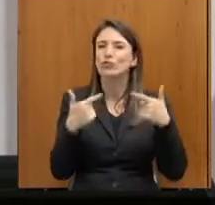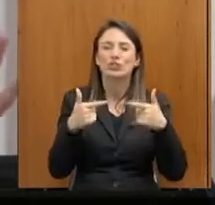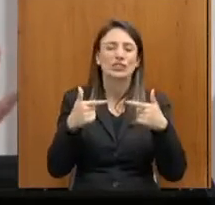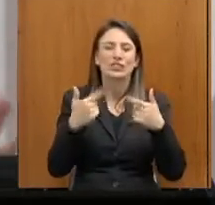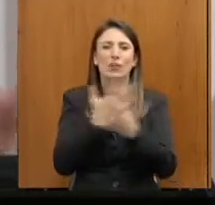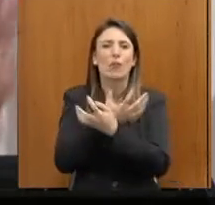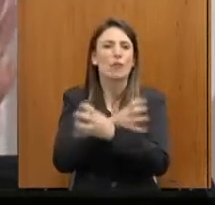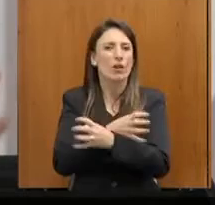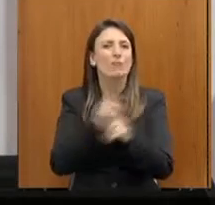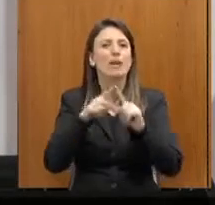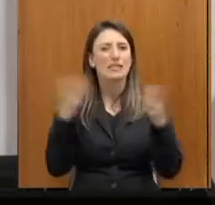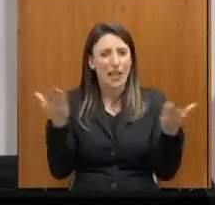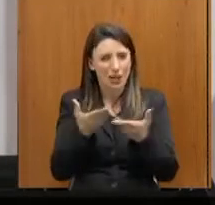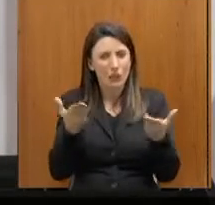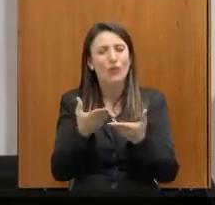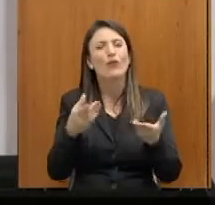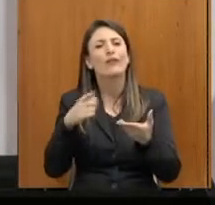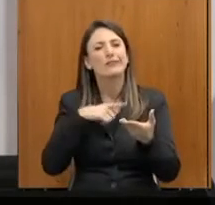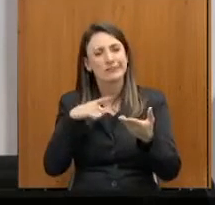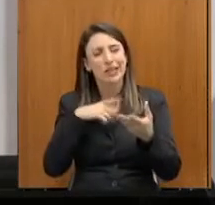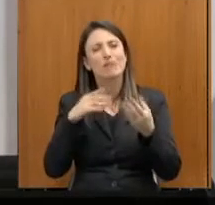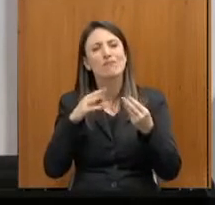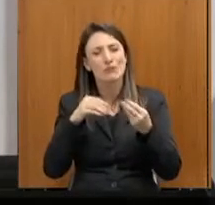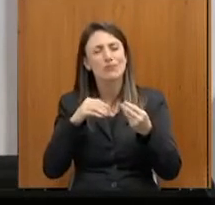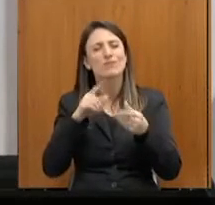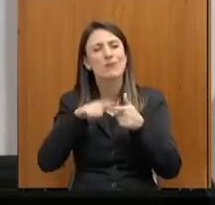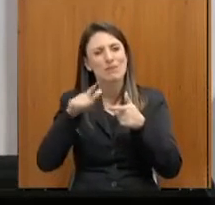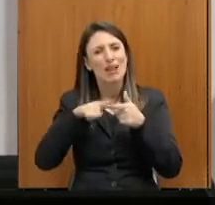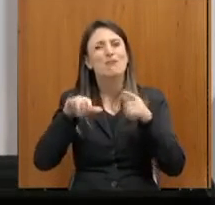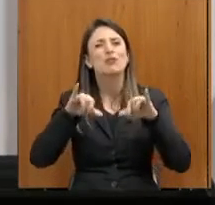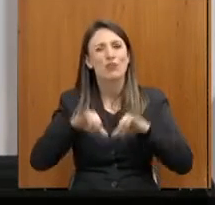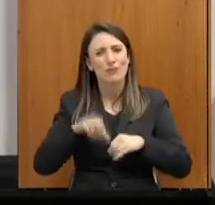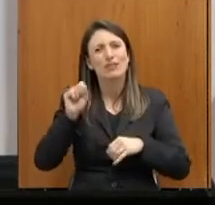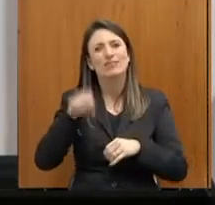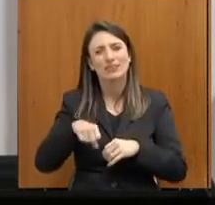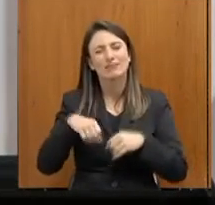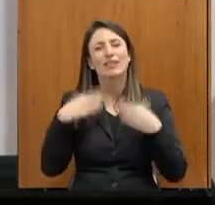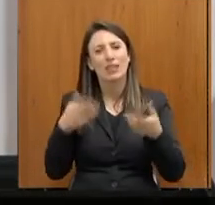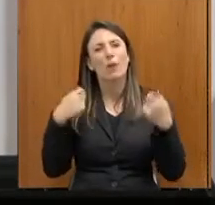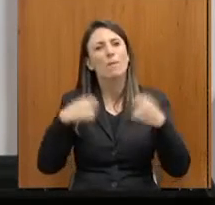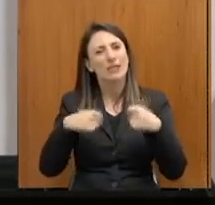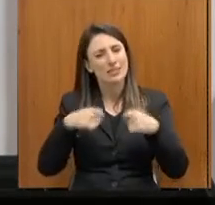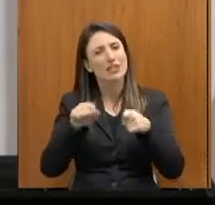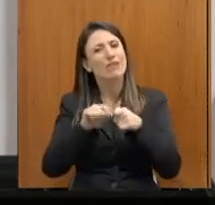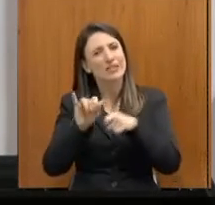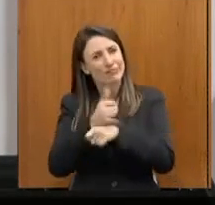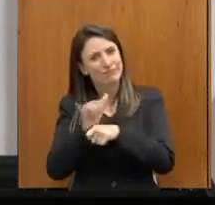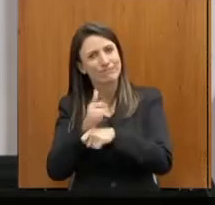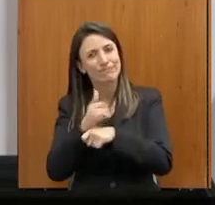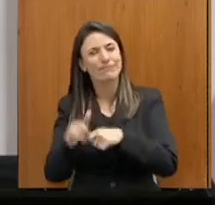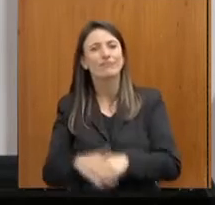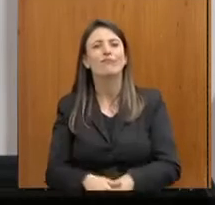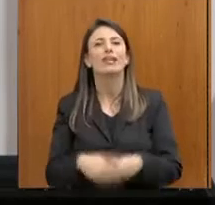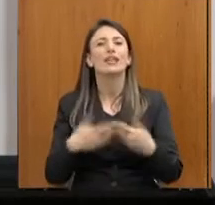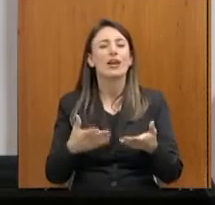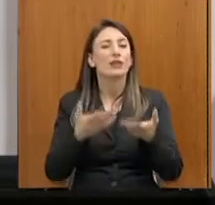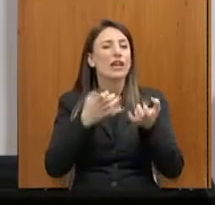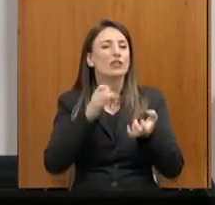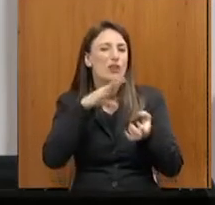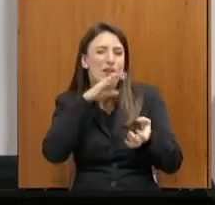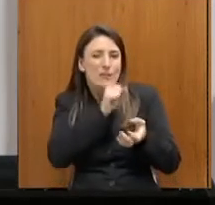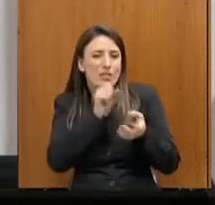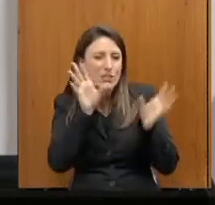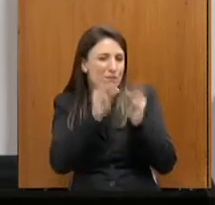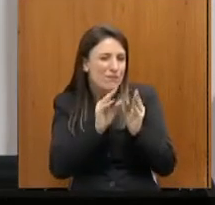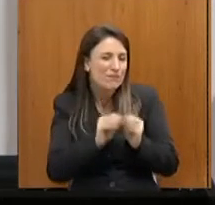então essas ações são importantes eu quero focar aqui só no reurb secretário porque